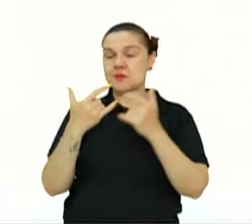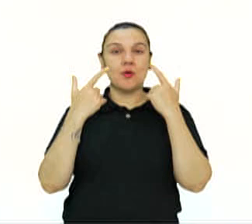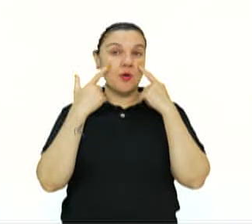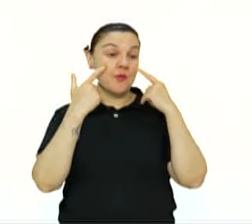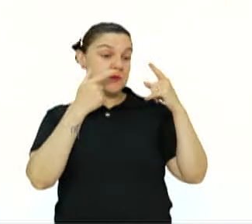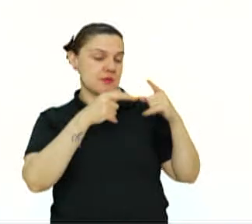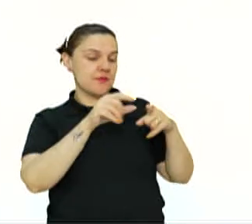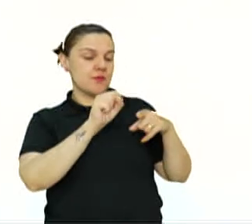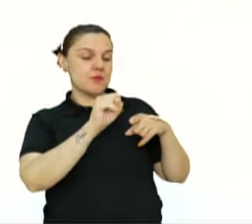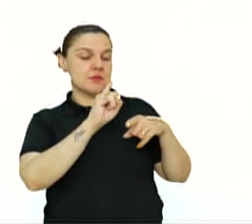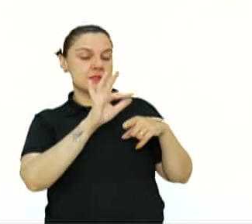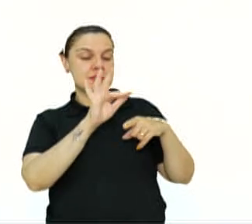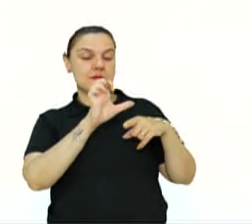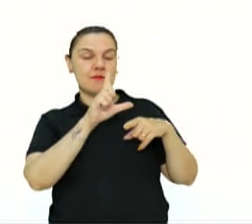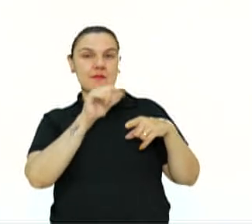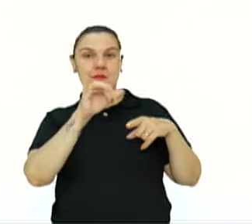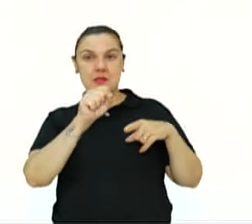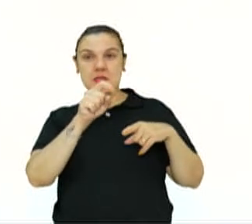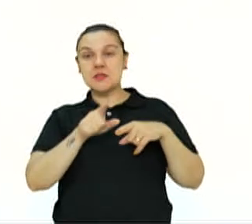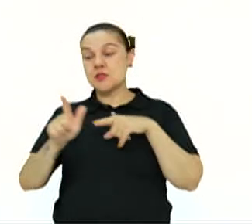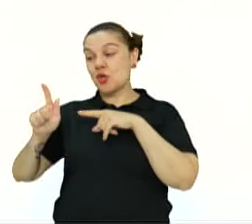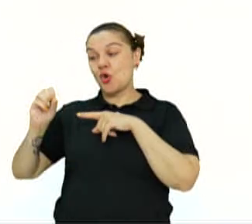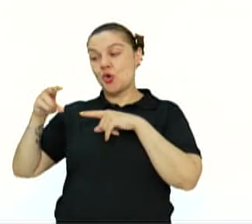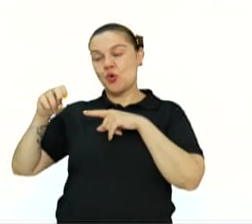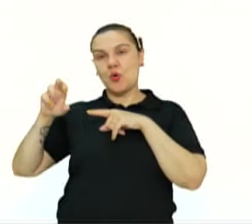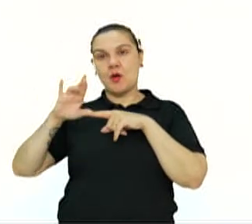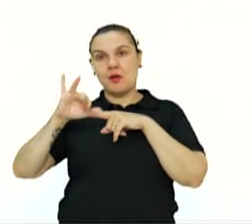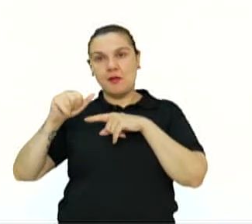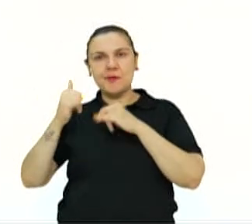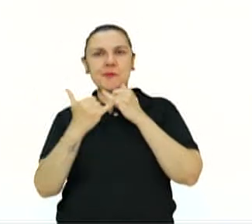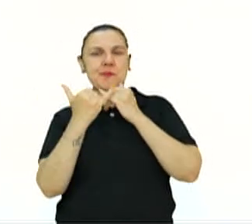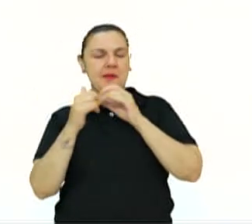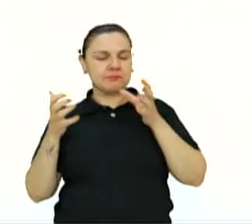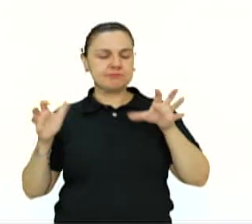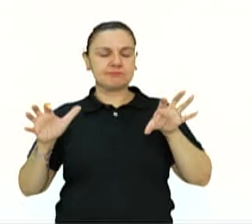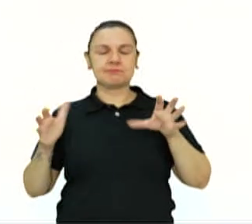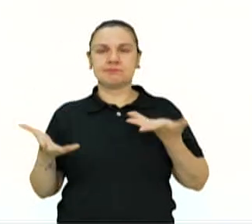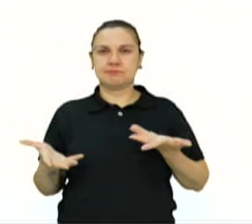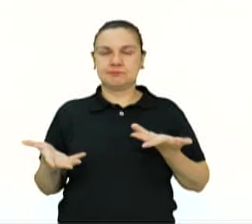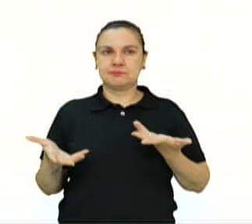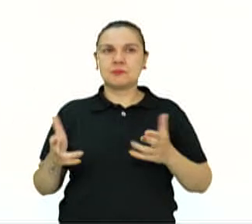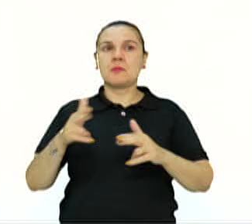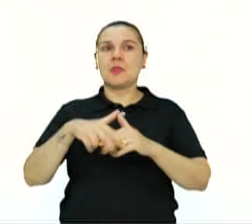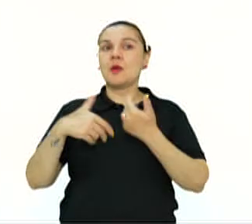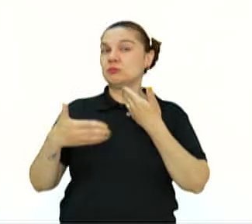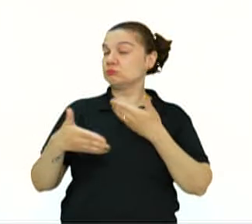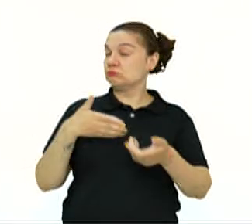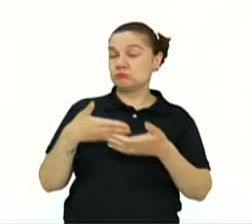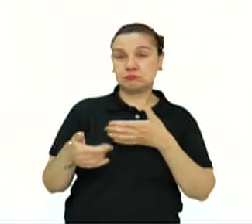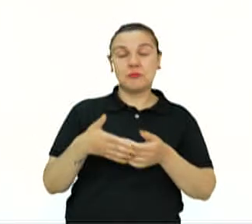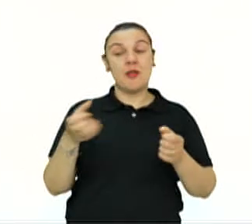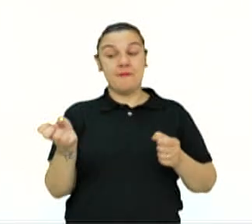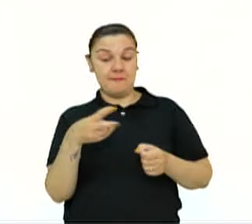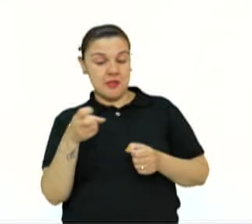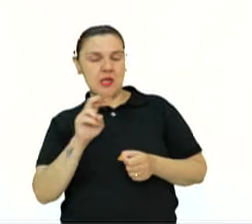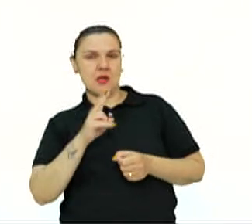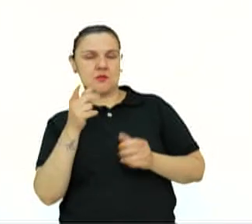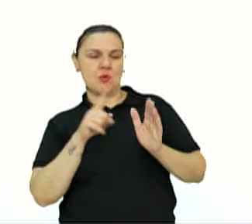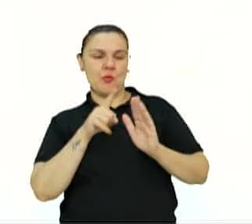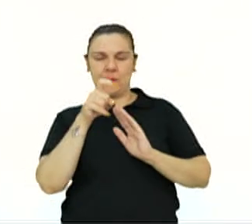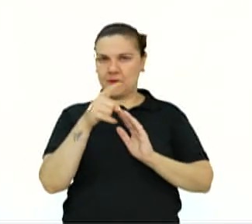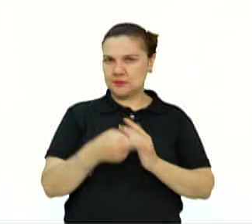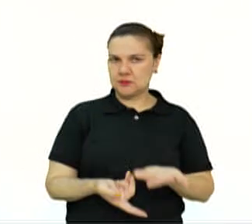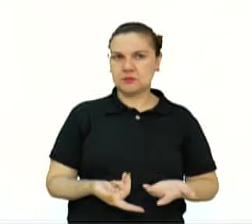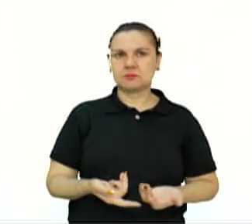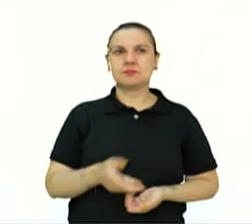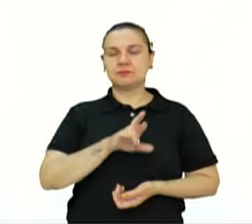viram que a sífilis e a gonorreia têm sintomas meio parecidos, né? Por isso que, sejam elas, né, virais,